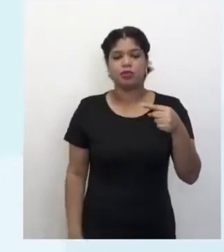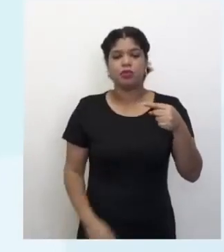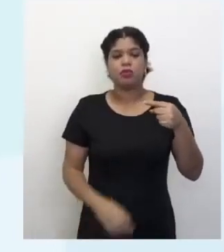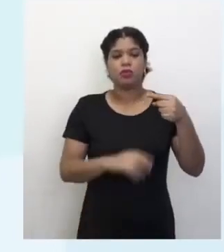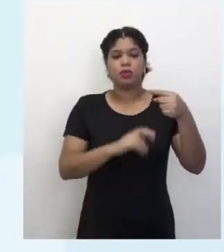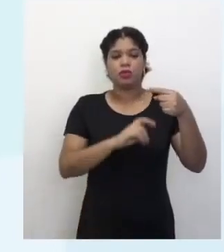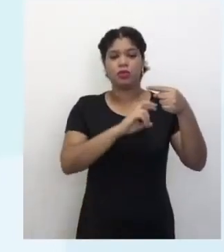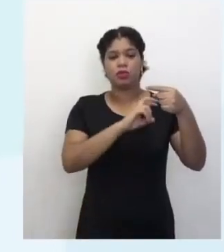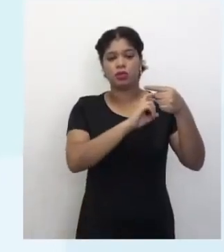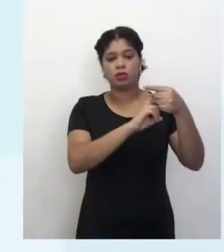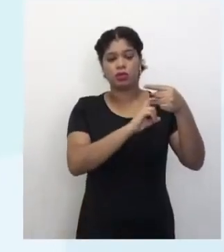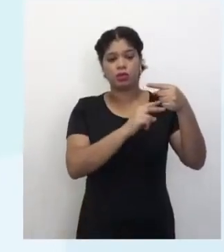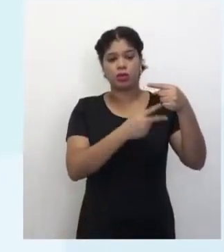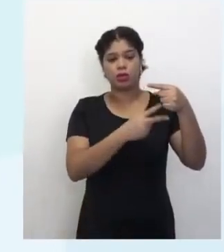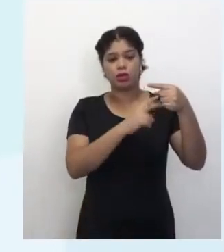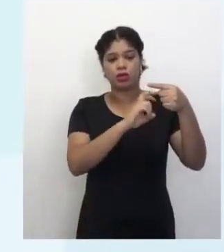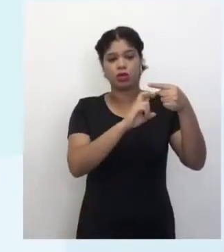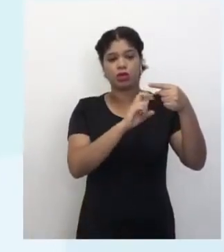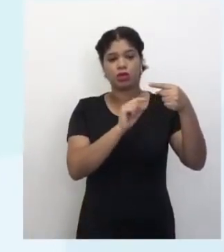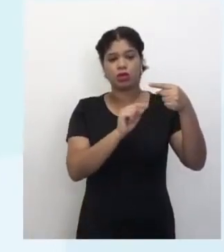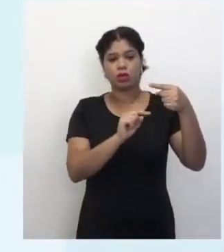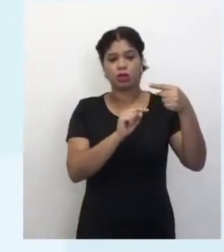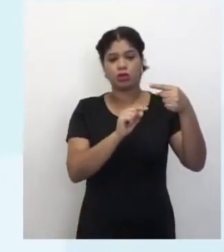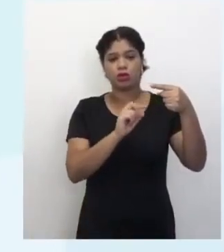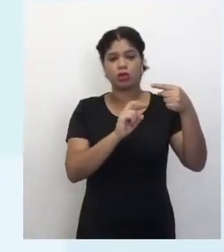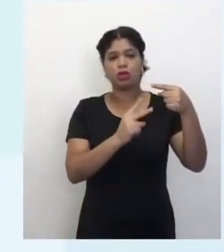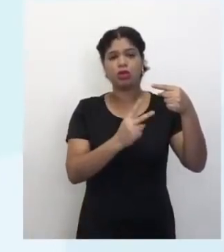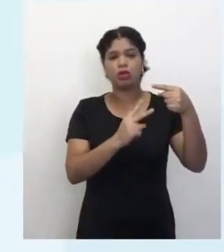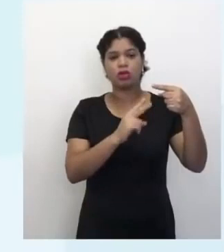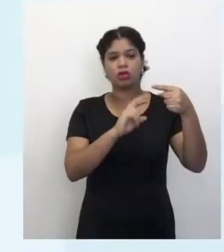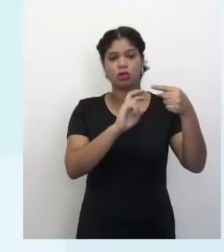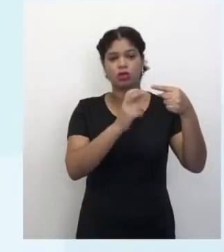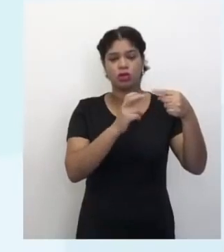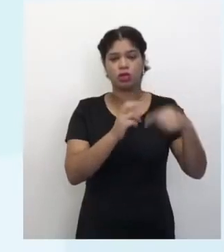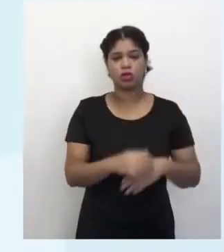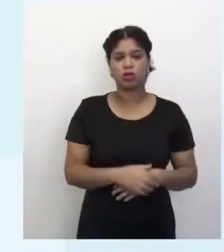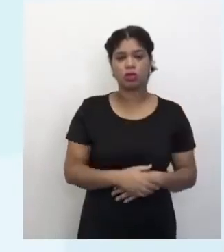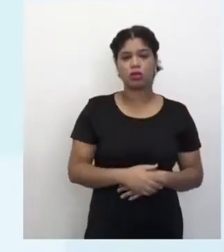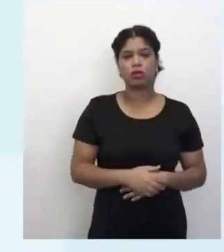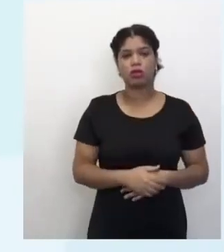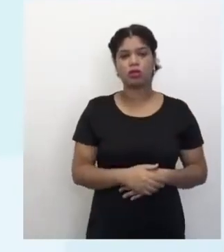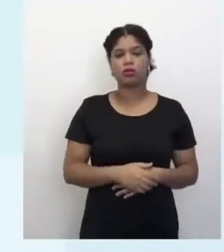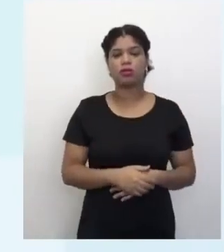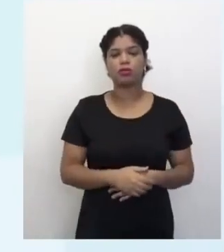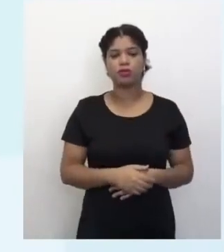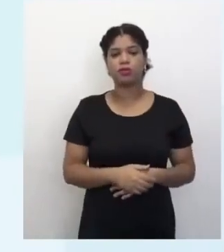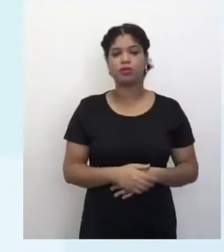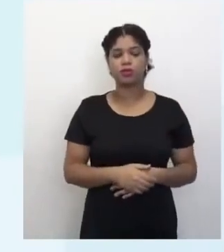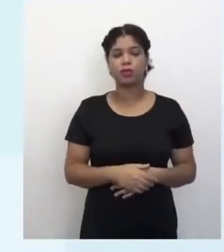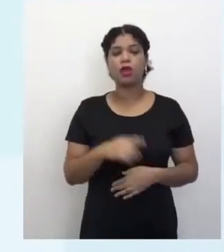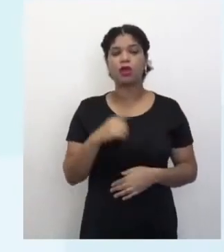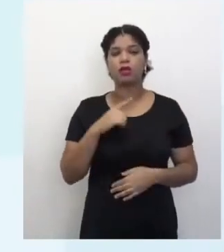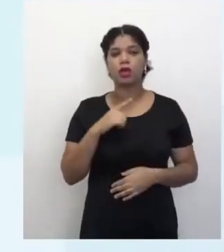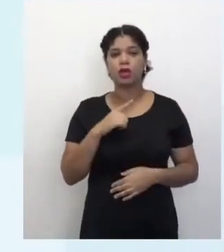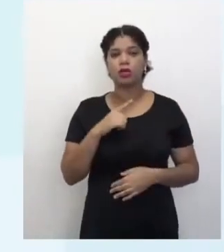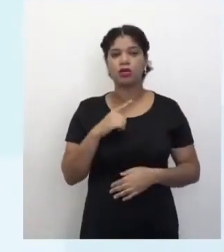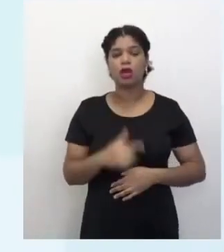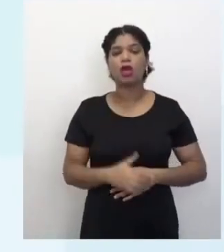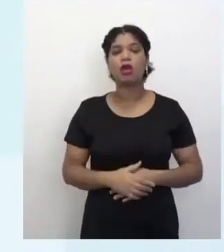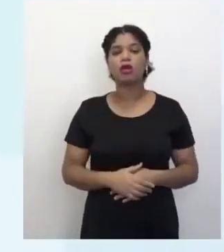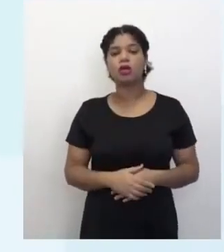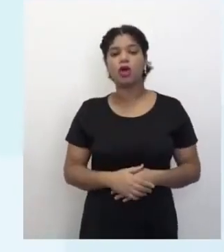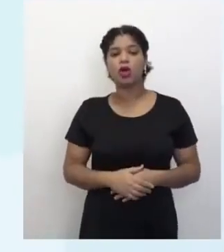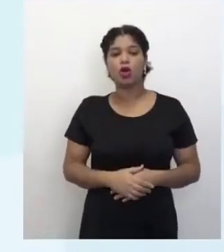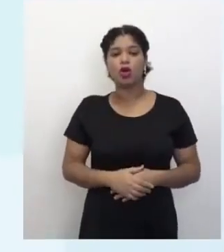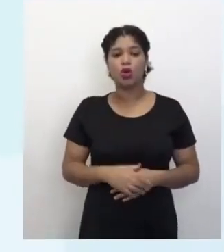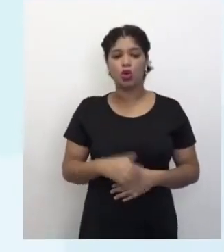eu coloquei um 5 aqui, né? Porque como o número é 1, eu posso. Então, qual é o número que elevado a 5